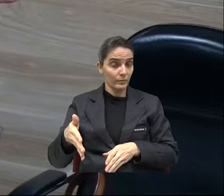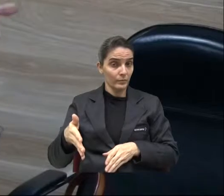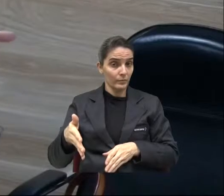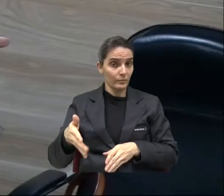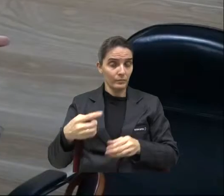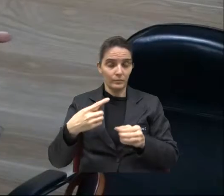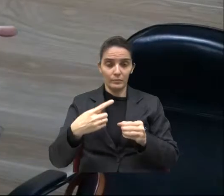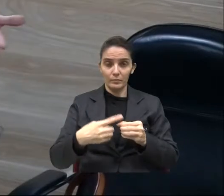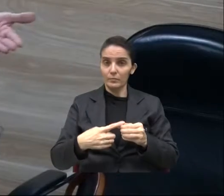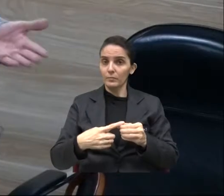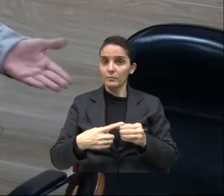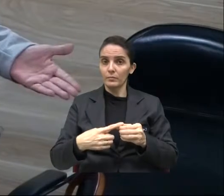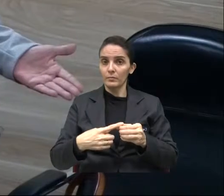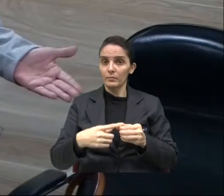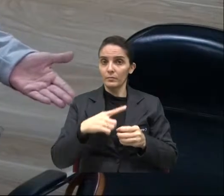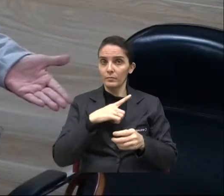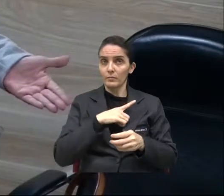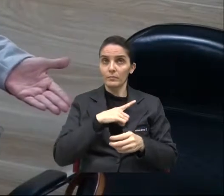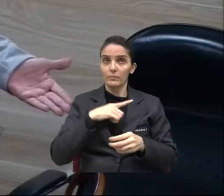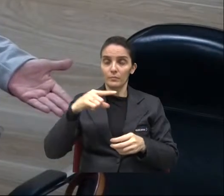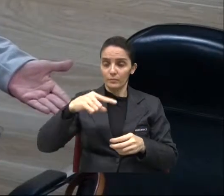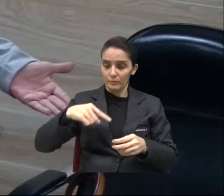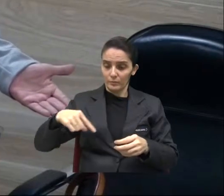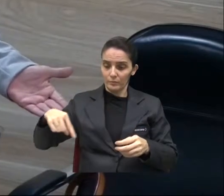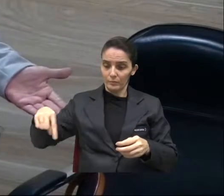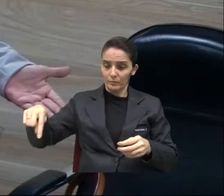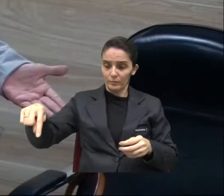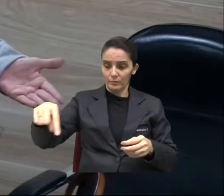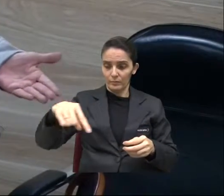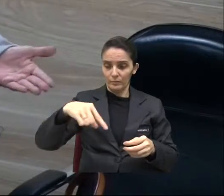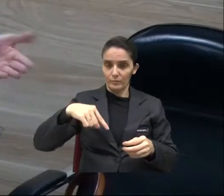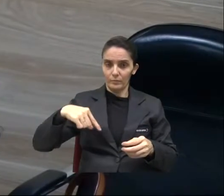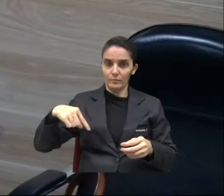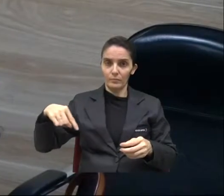tem um anel viário.